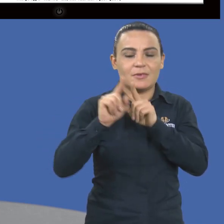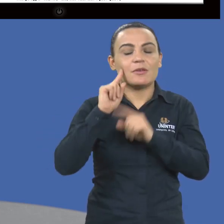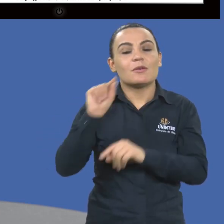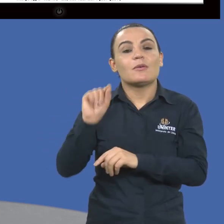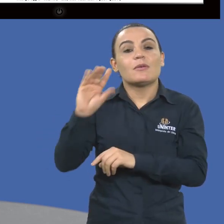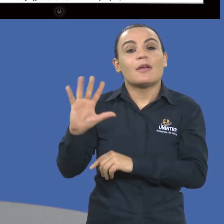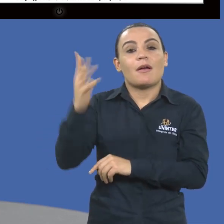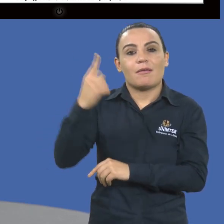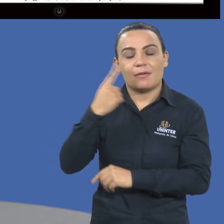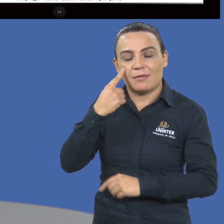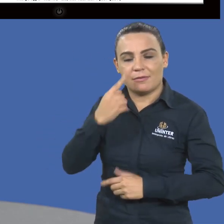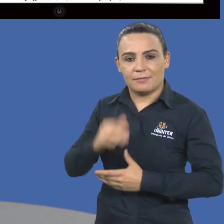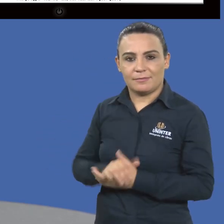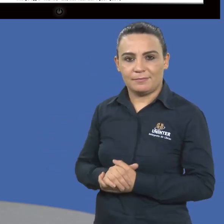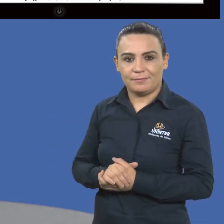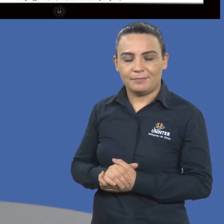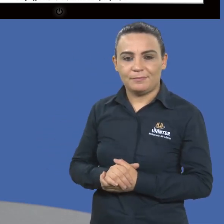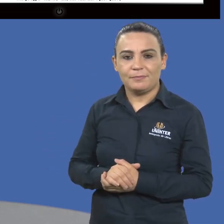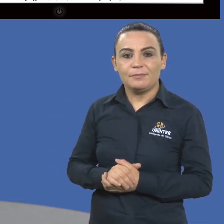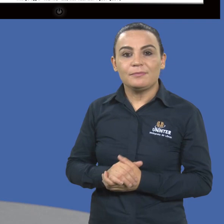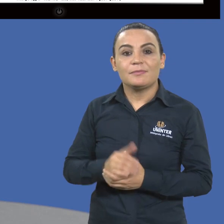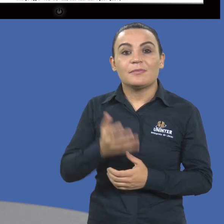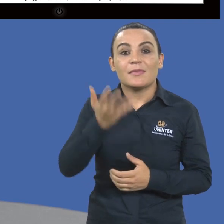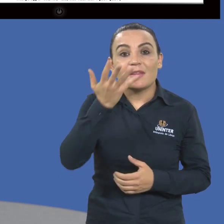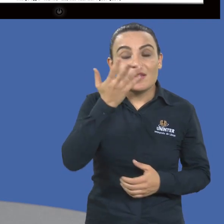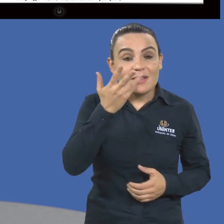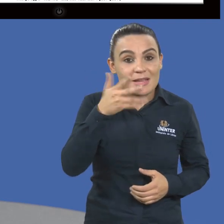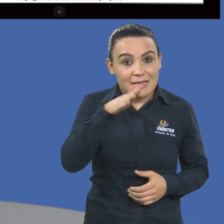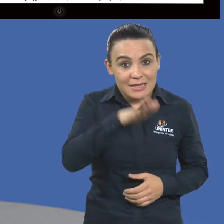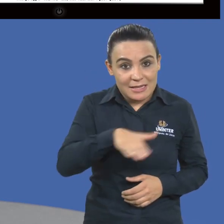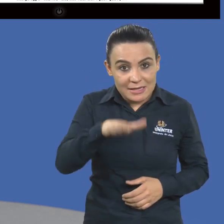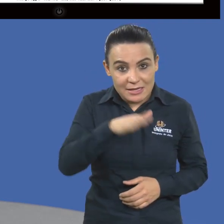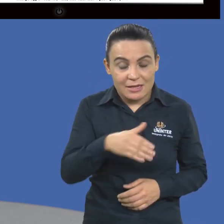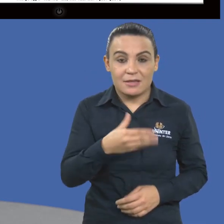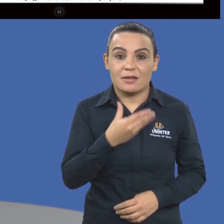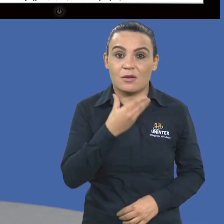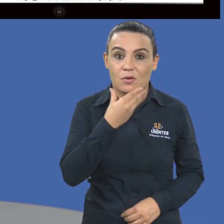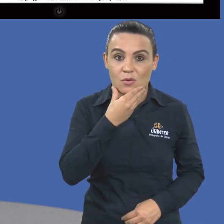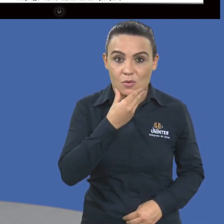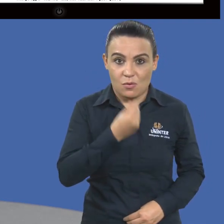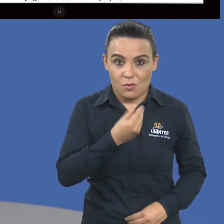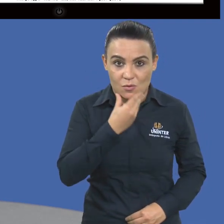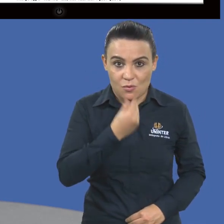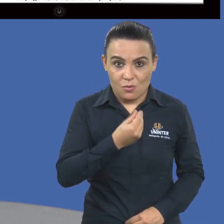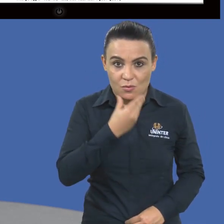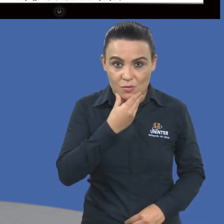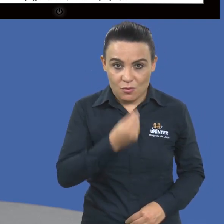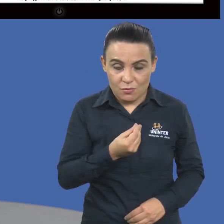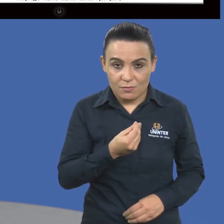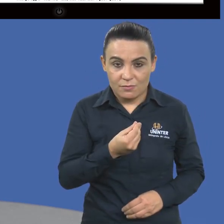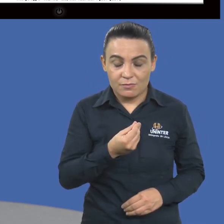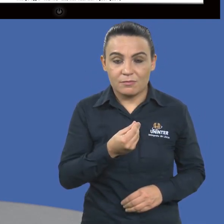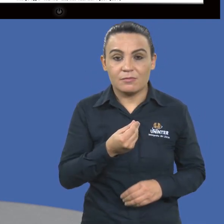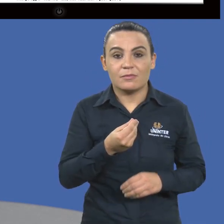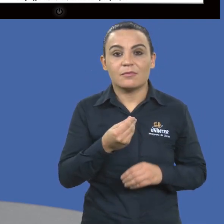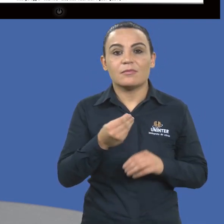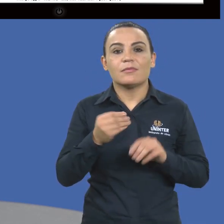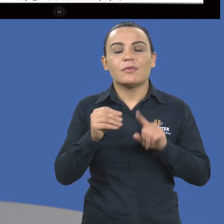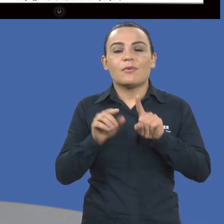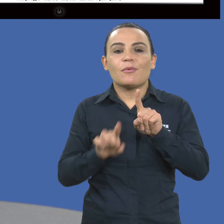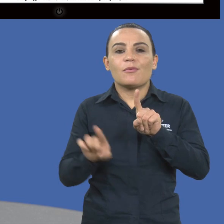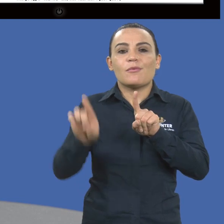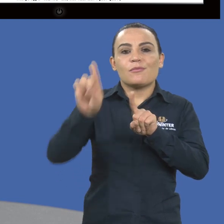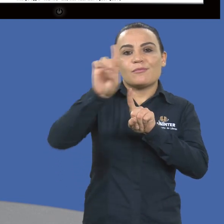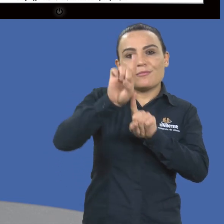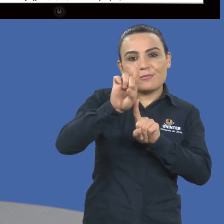vocês estão vendo aí, vai acontecer uma criança do sexo masculino com trissomia